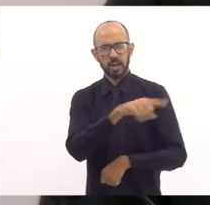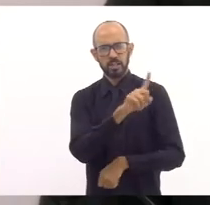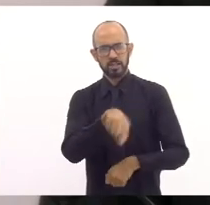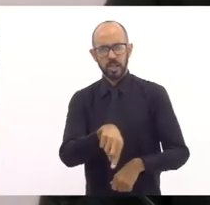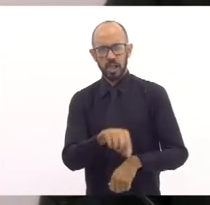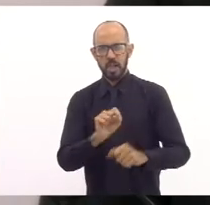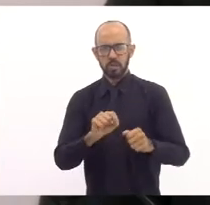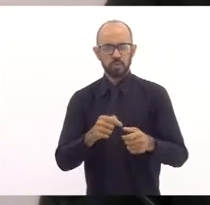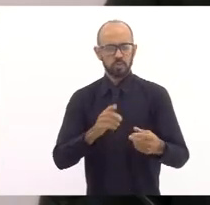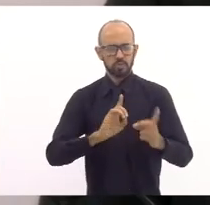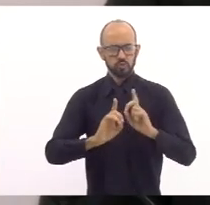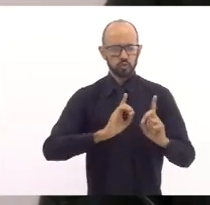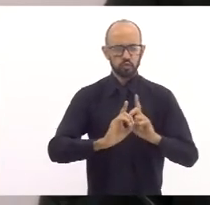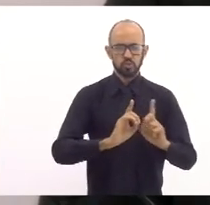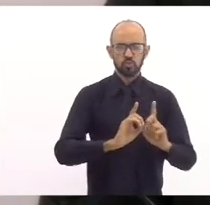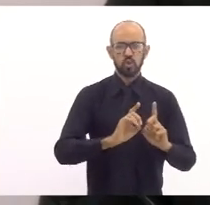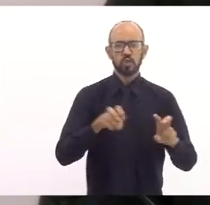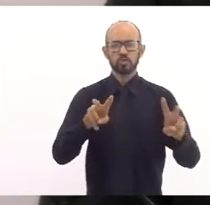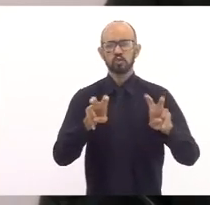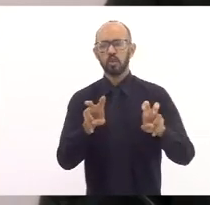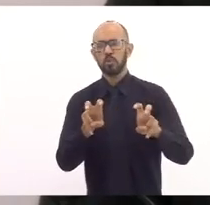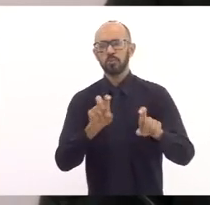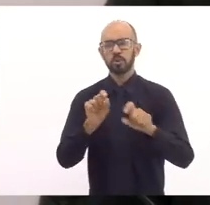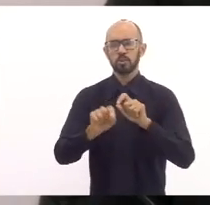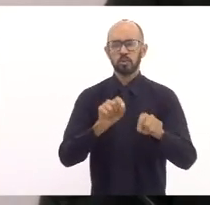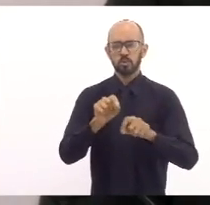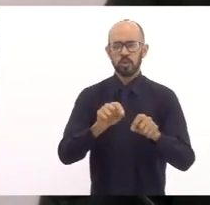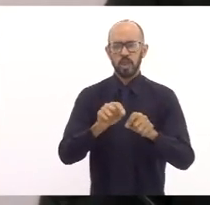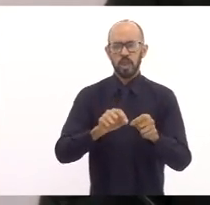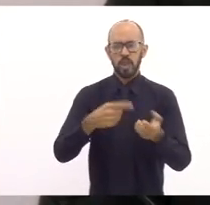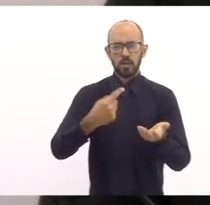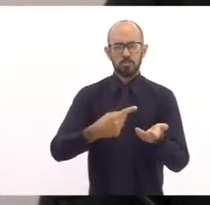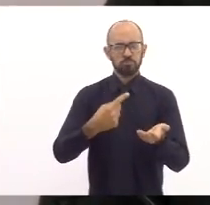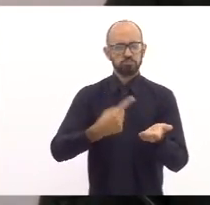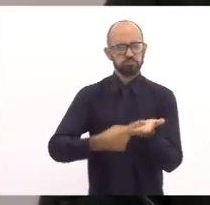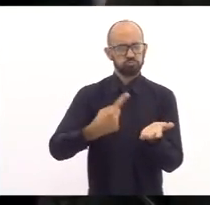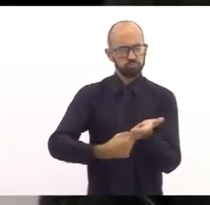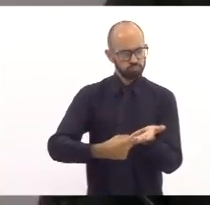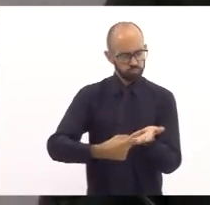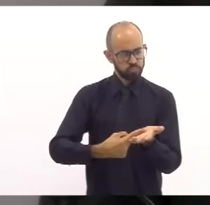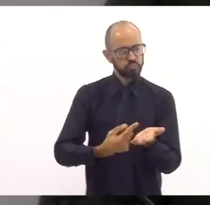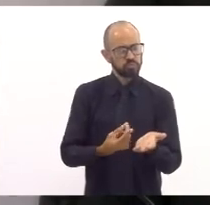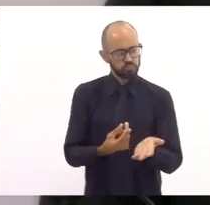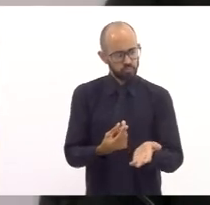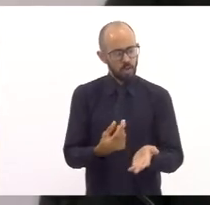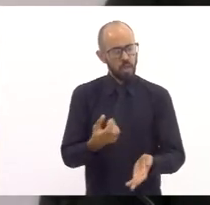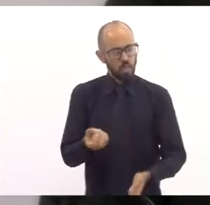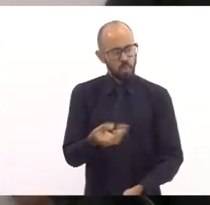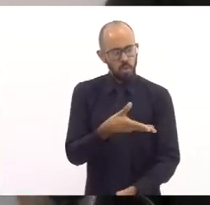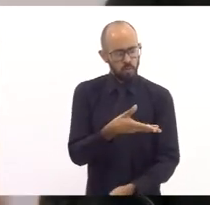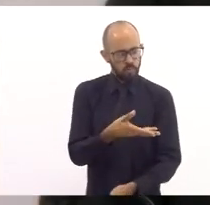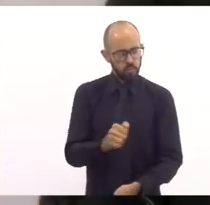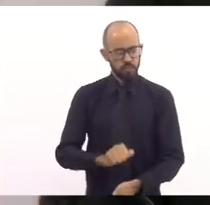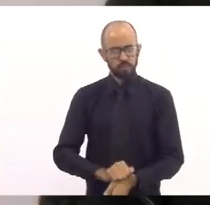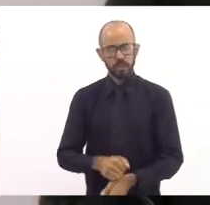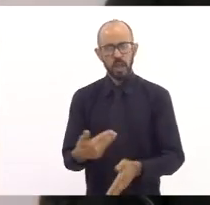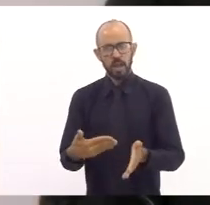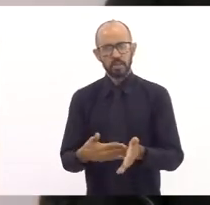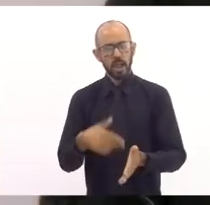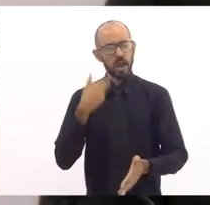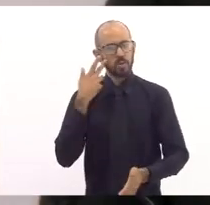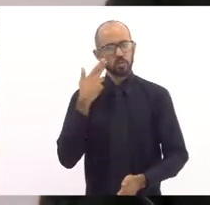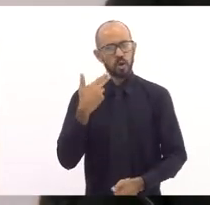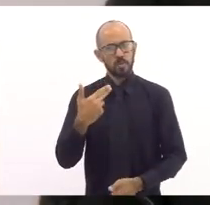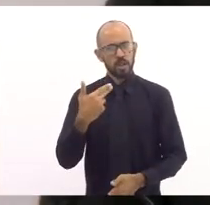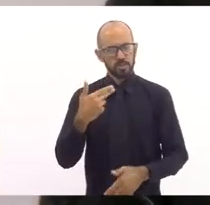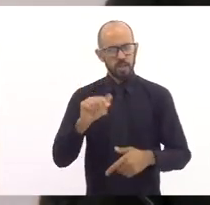as tratativas relativas à fixação de nova tarifa, até a, entre aspas, normalização